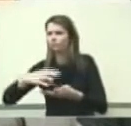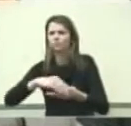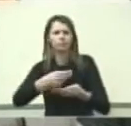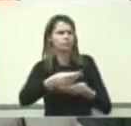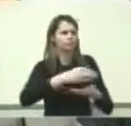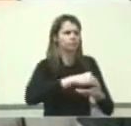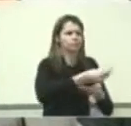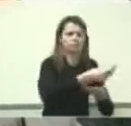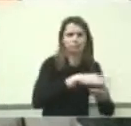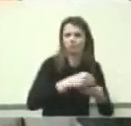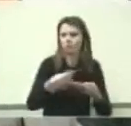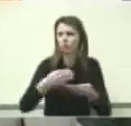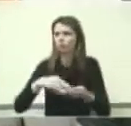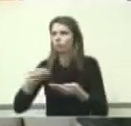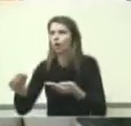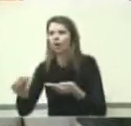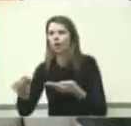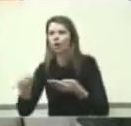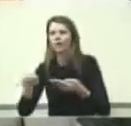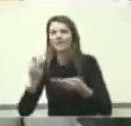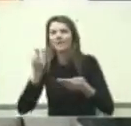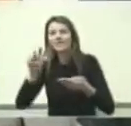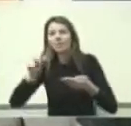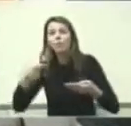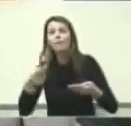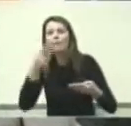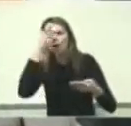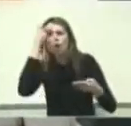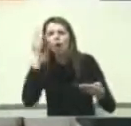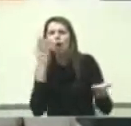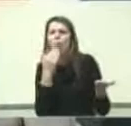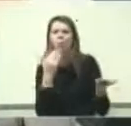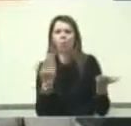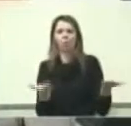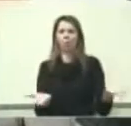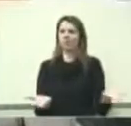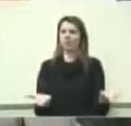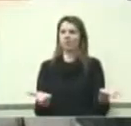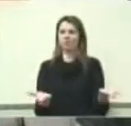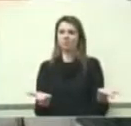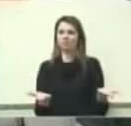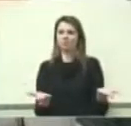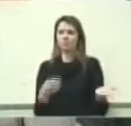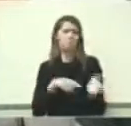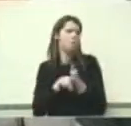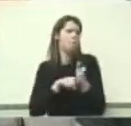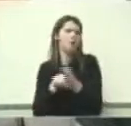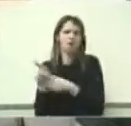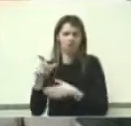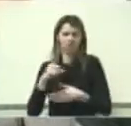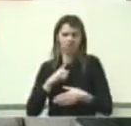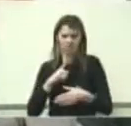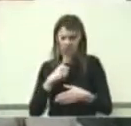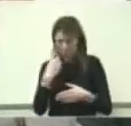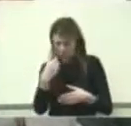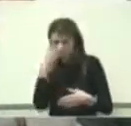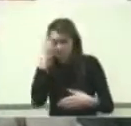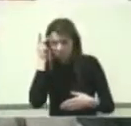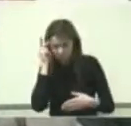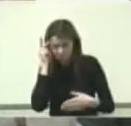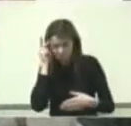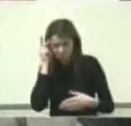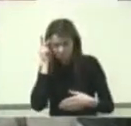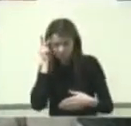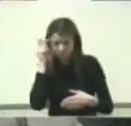de nenhuma forma cientificamente alguém que possa dizer assim houve alguém na história um cientista ou alguém